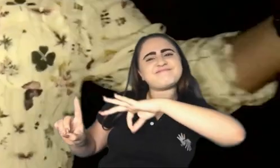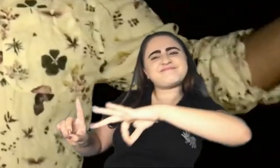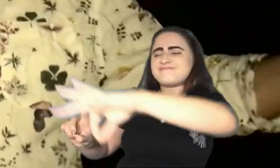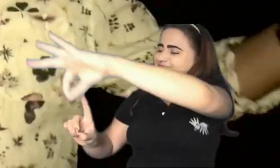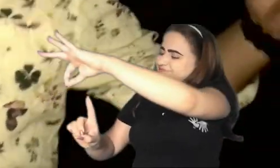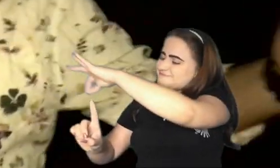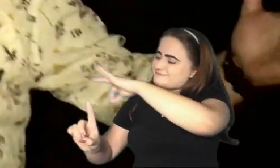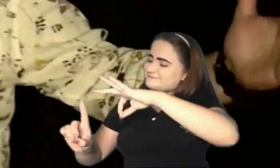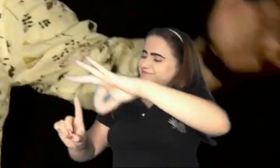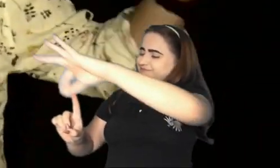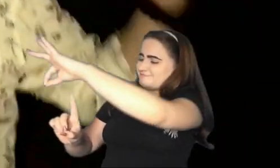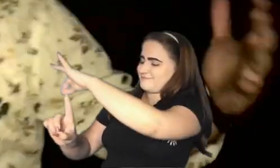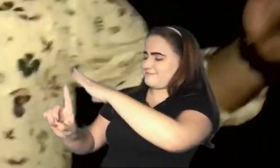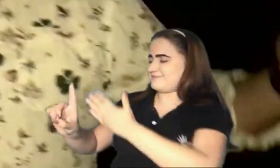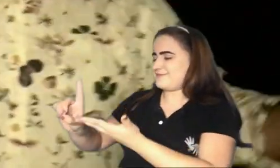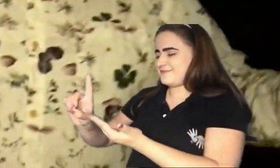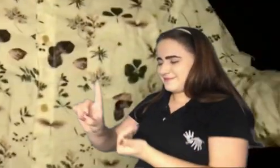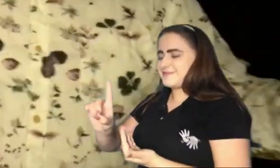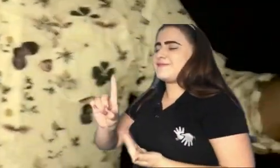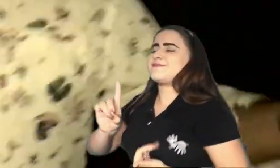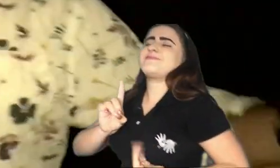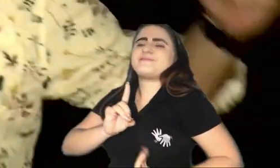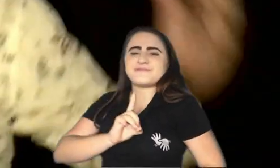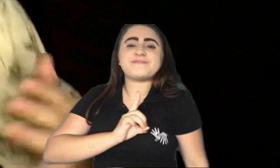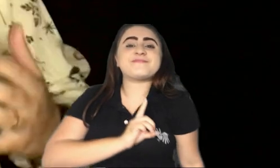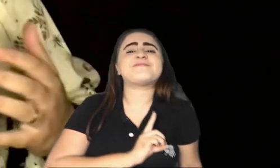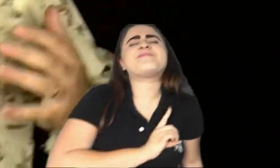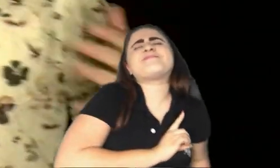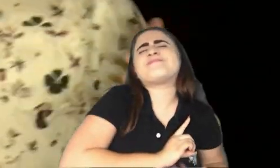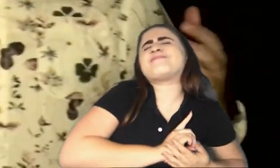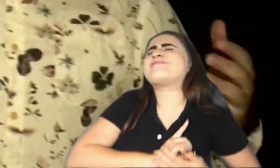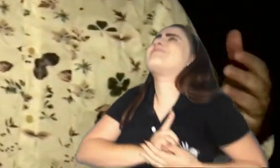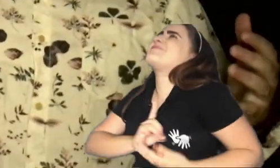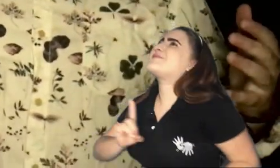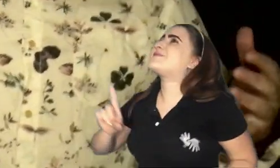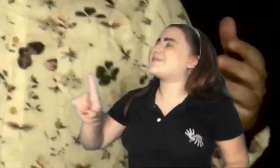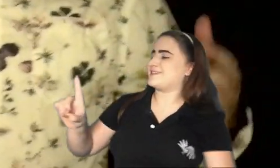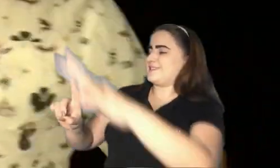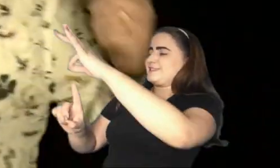Espírito vem, Espírito vem, Espírito Santo.